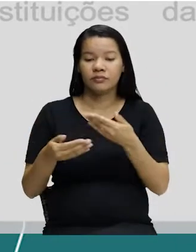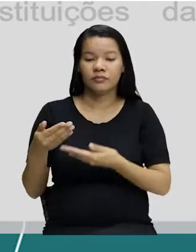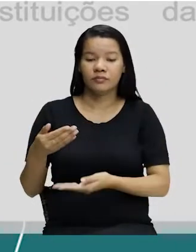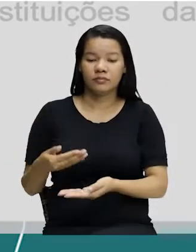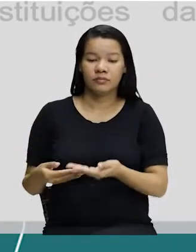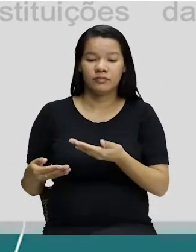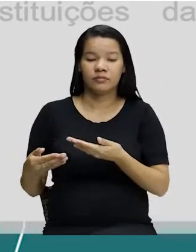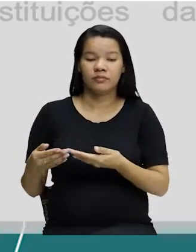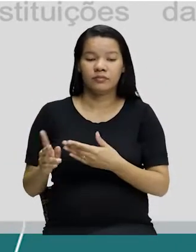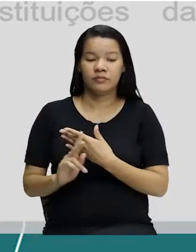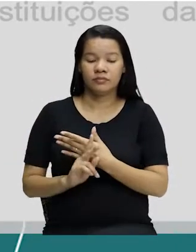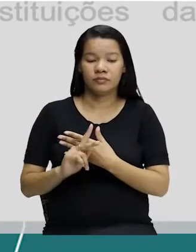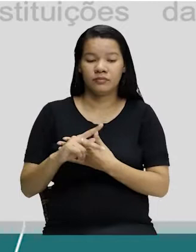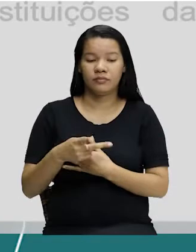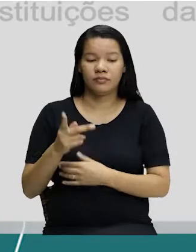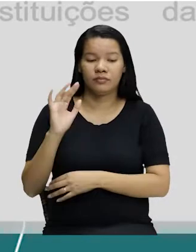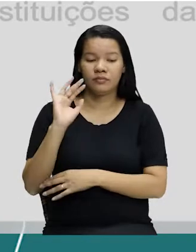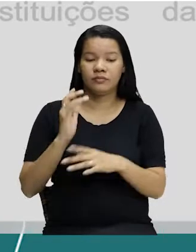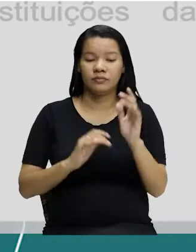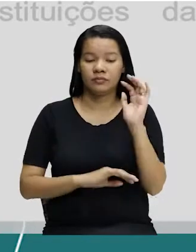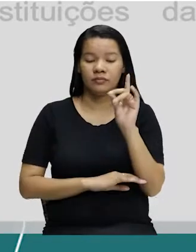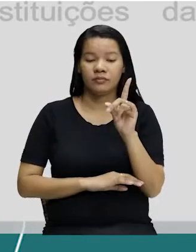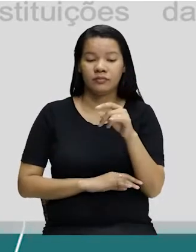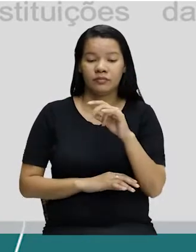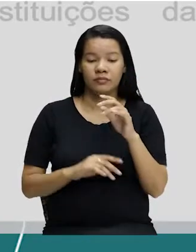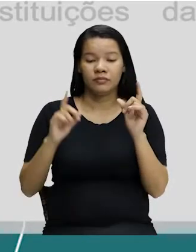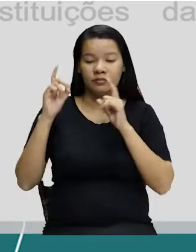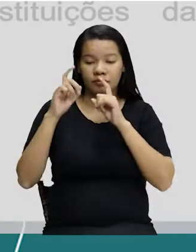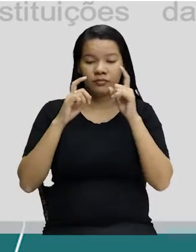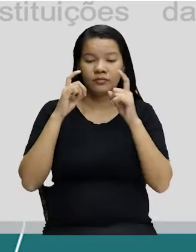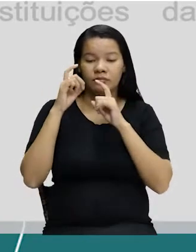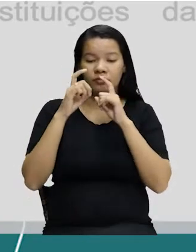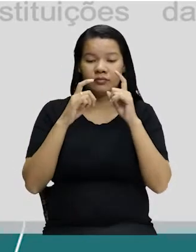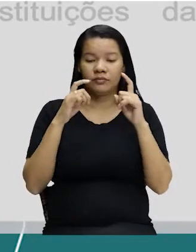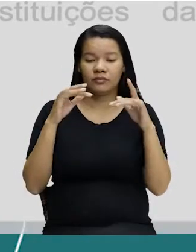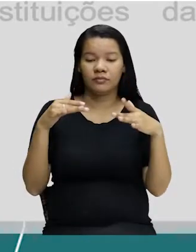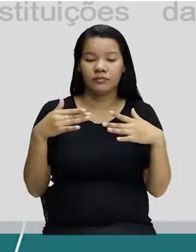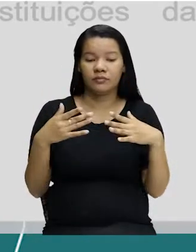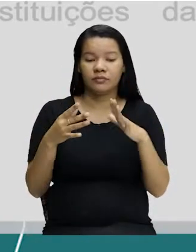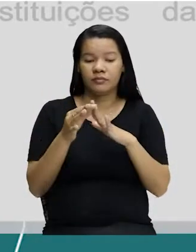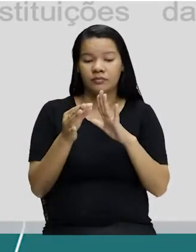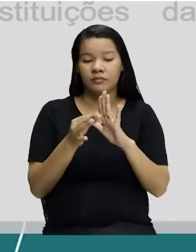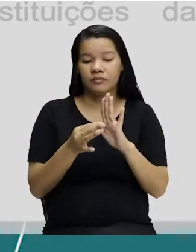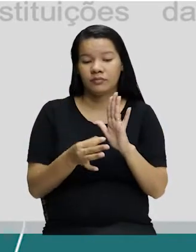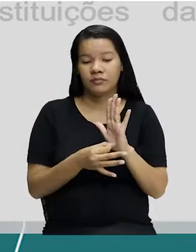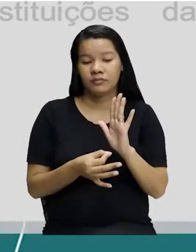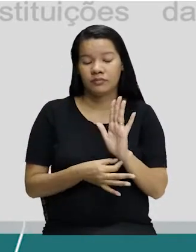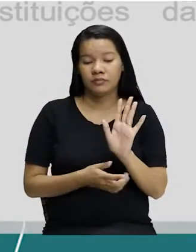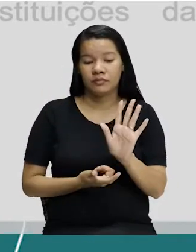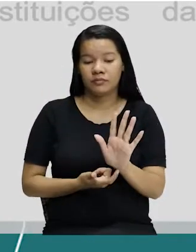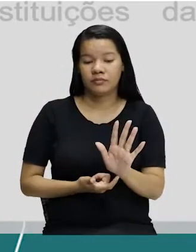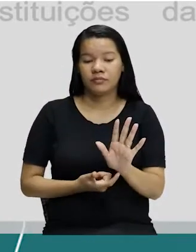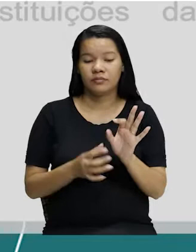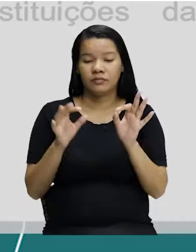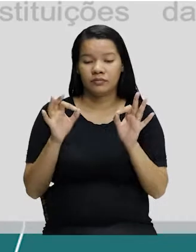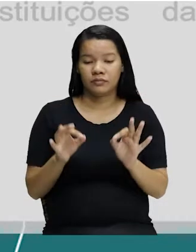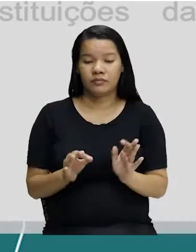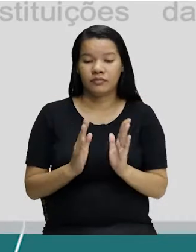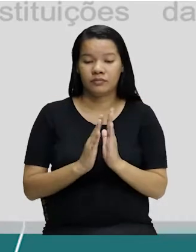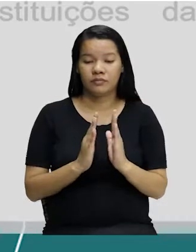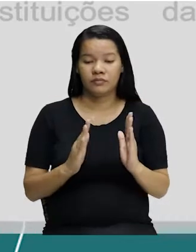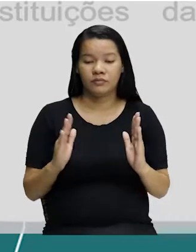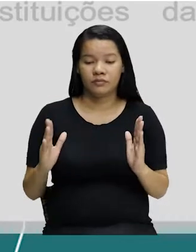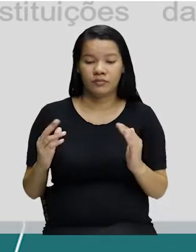são fontes de constante preocupação. Qual das opções seguintes indica corretamente a sequência